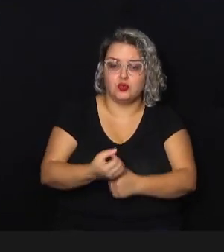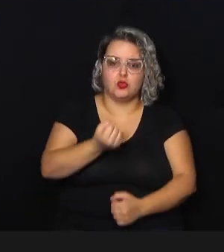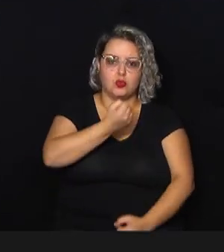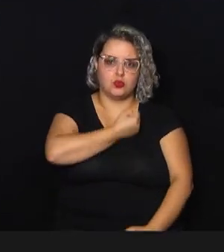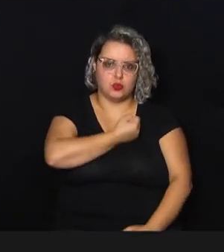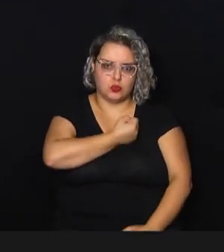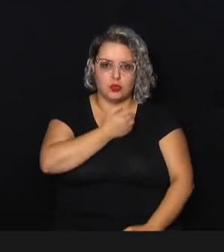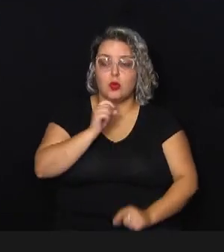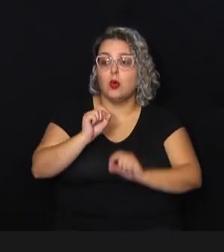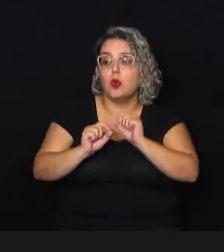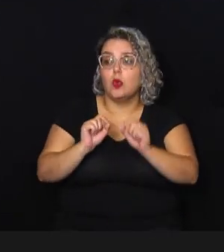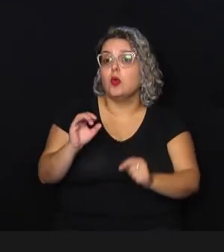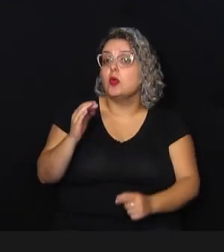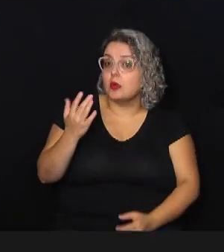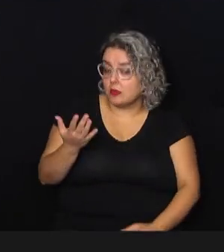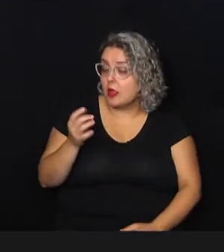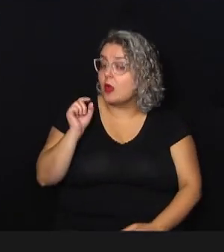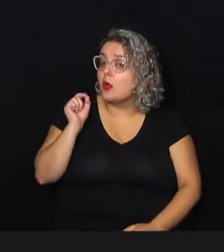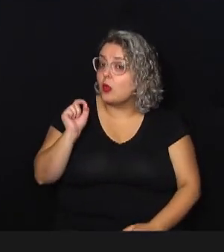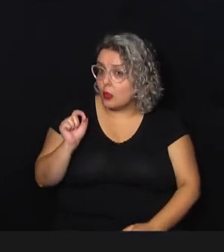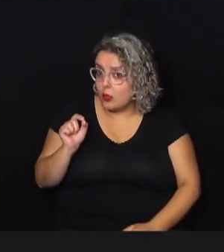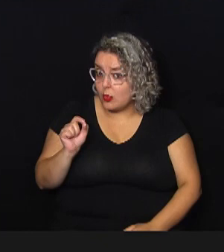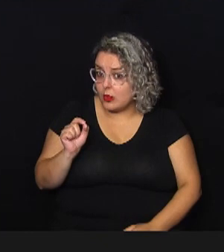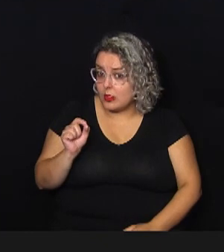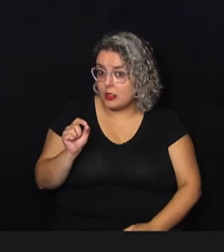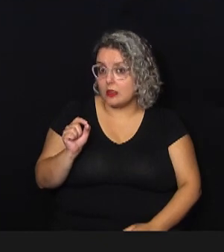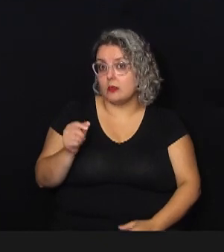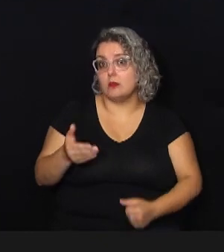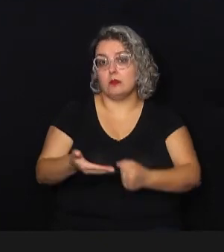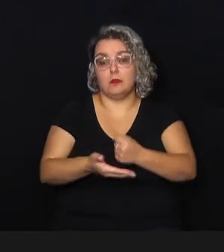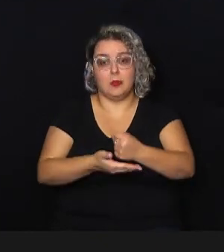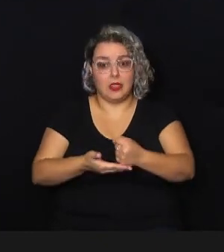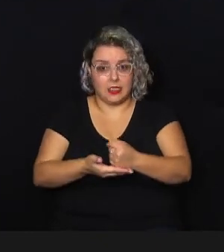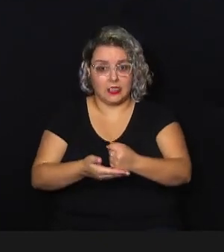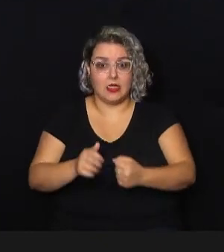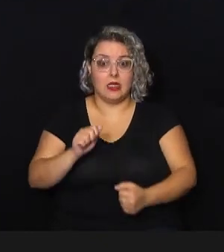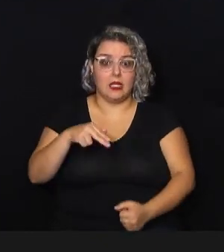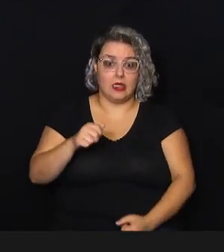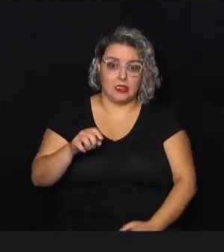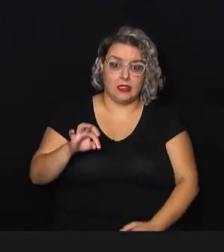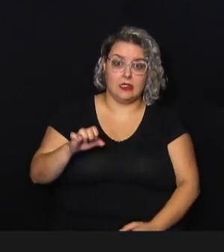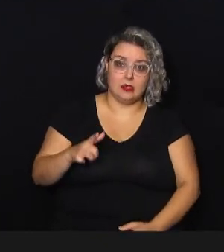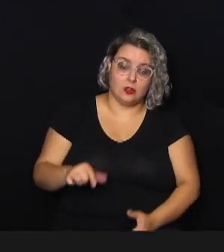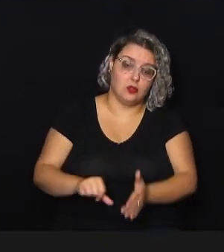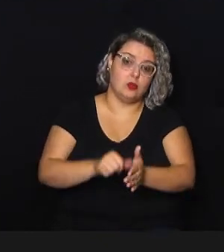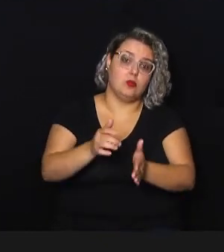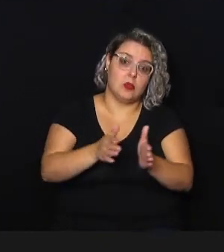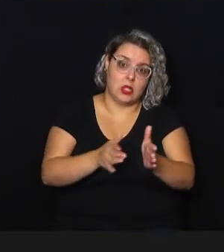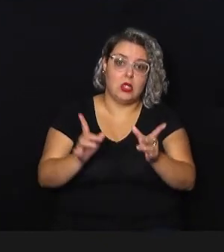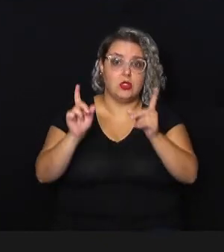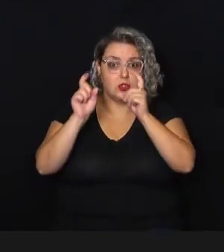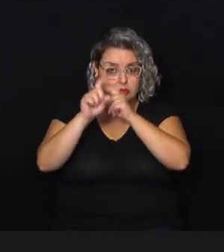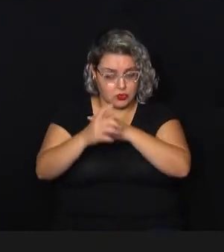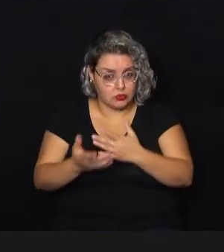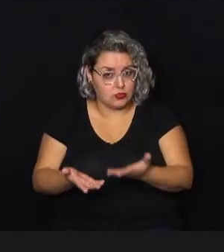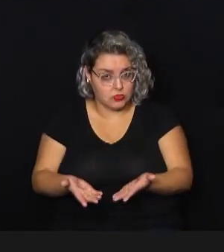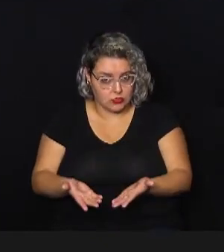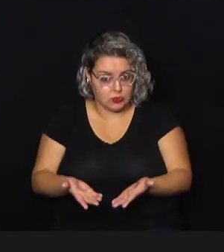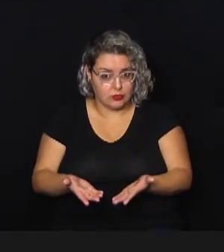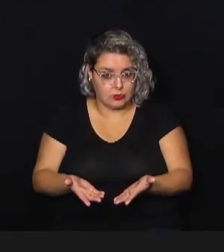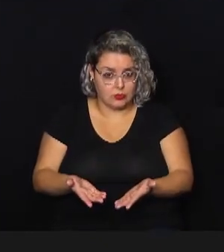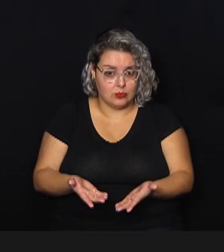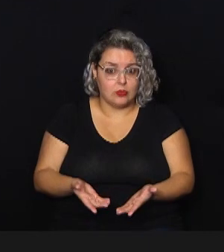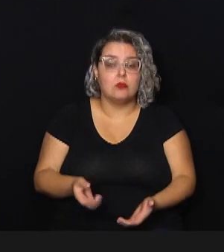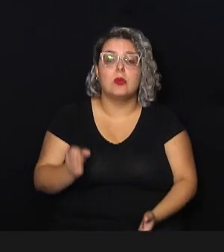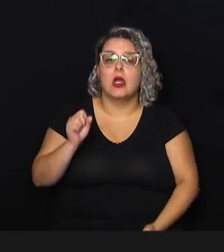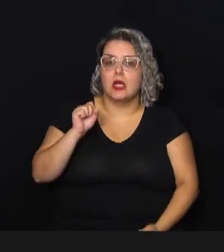O que vai acontecer é, basicamente, a Anatel vai ter, no primeiro momento, dificuldades, mas ela vai,